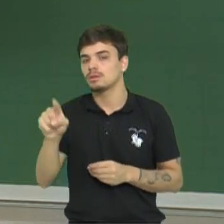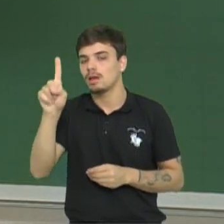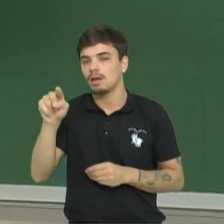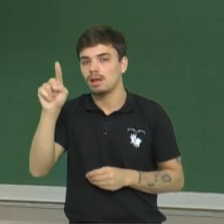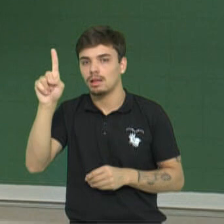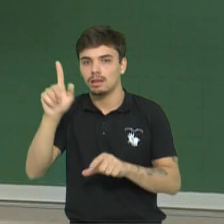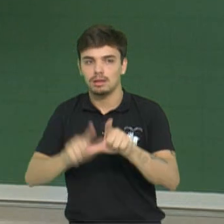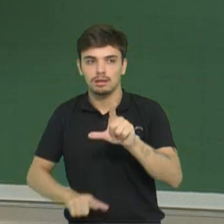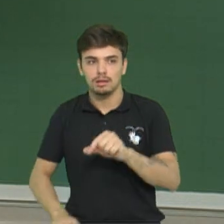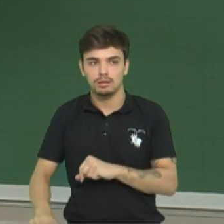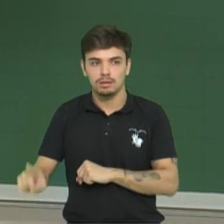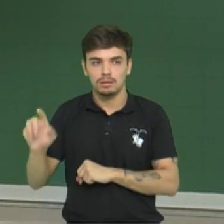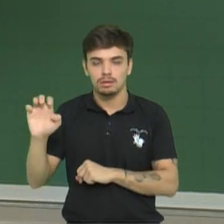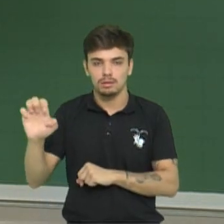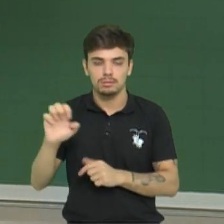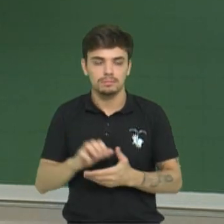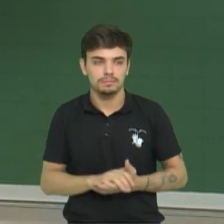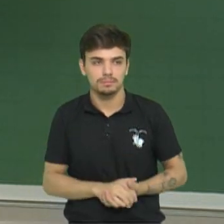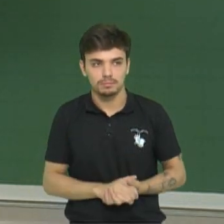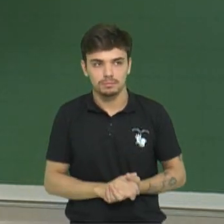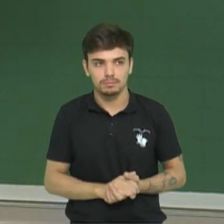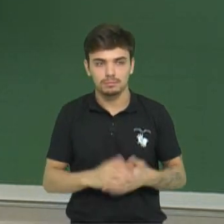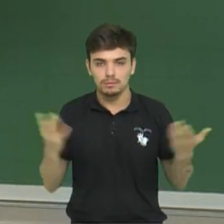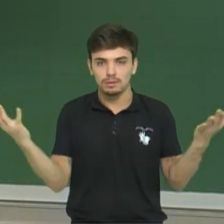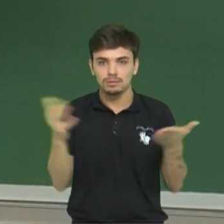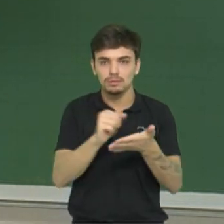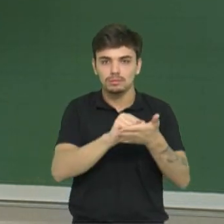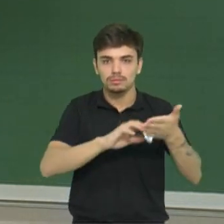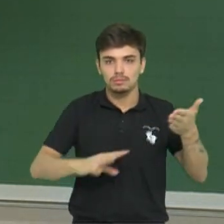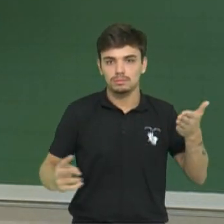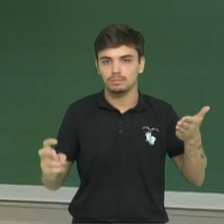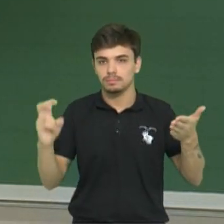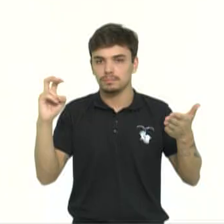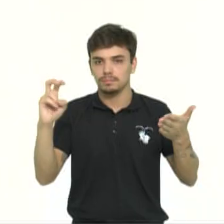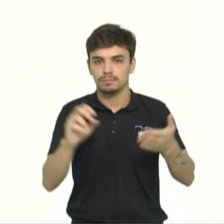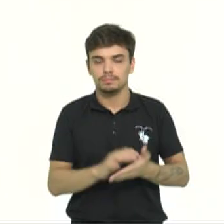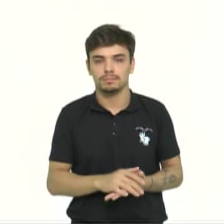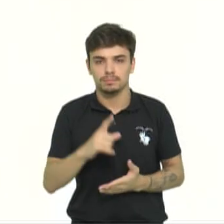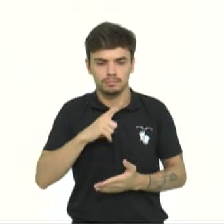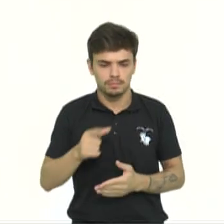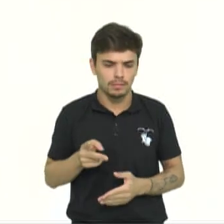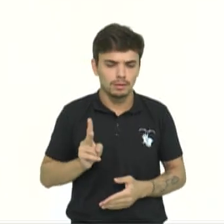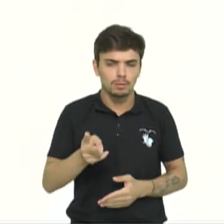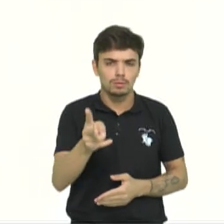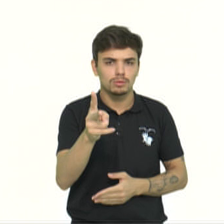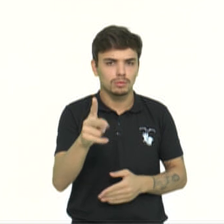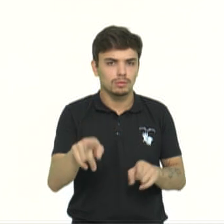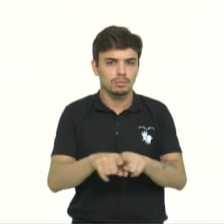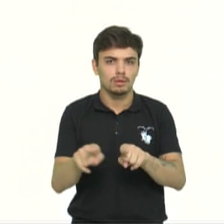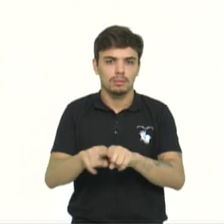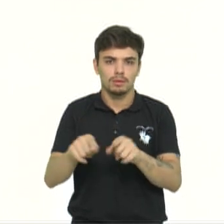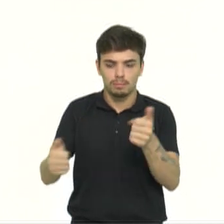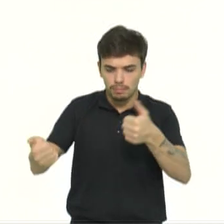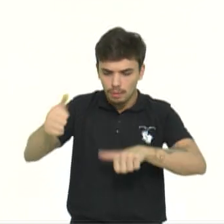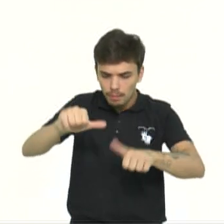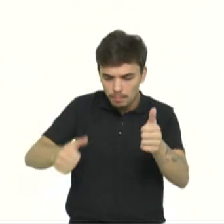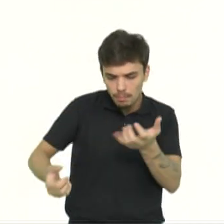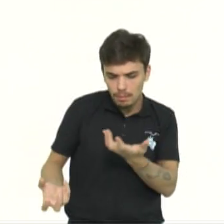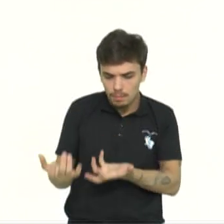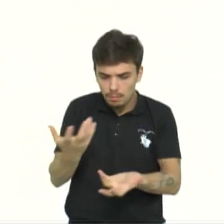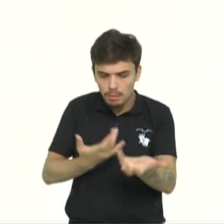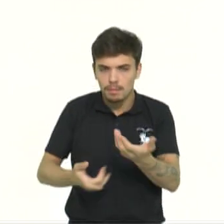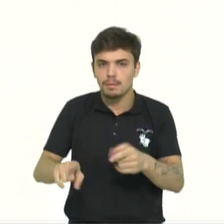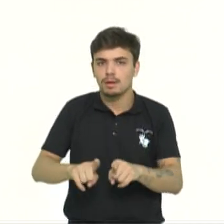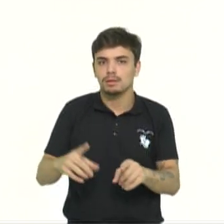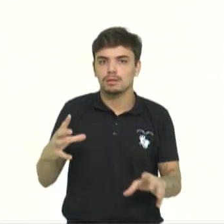a letra E. Vamos para a atividade 5. Dada a seguinte reação, depois de balanceada a reação,